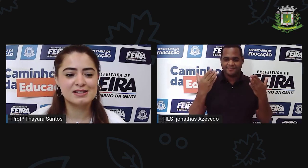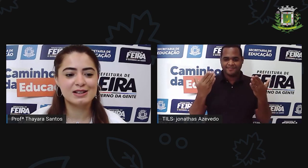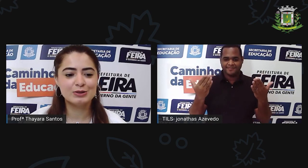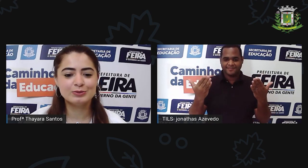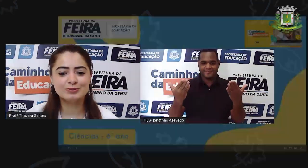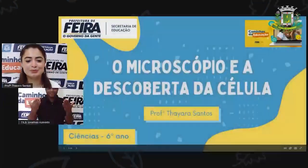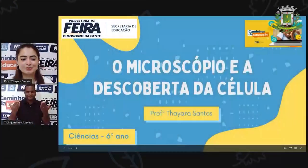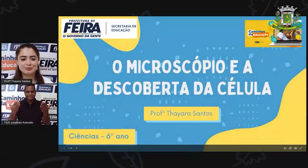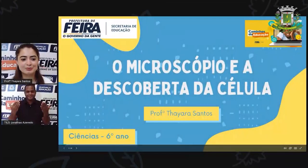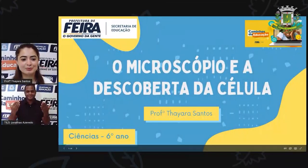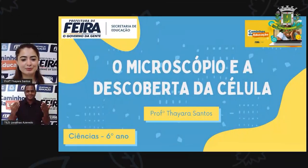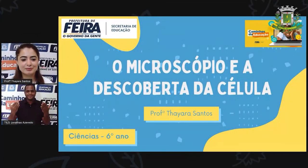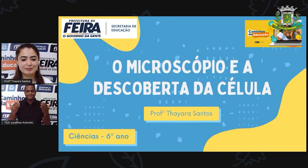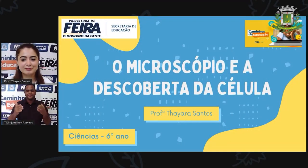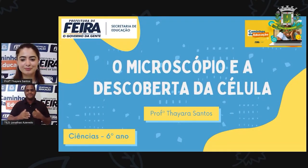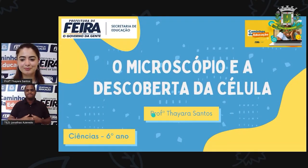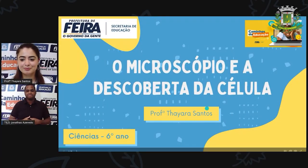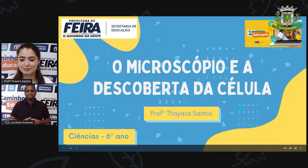apresentação.